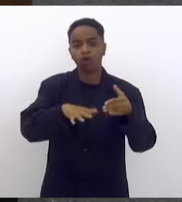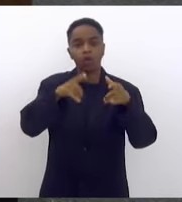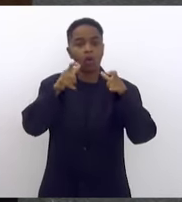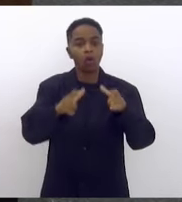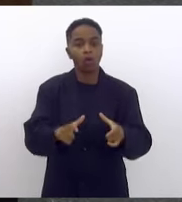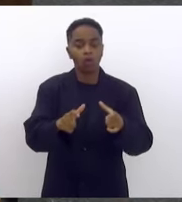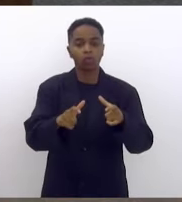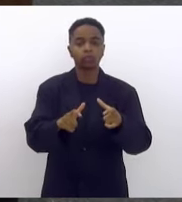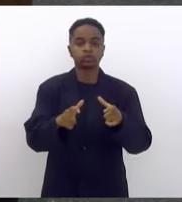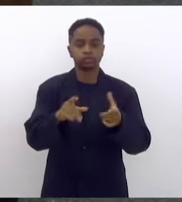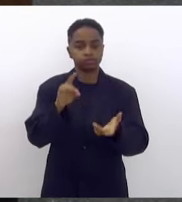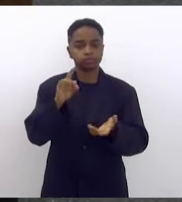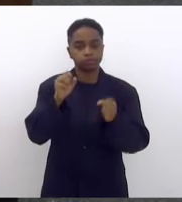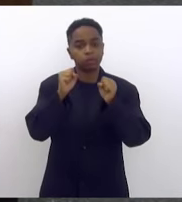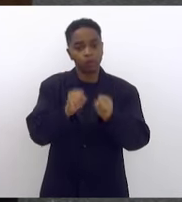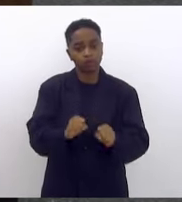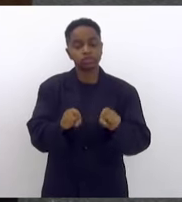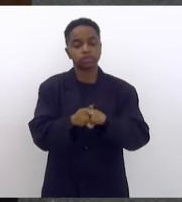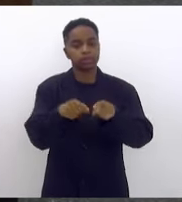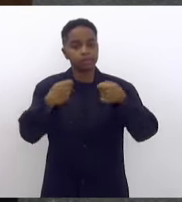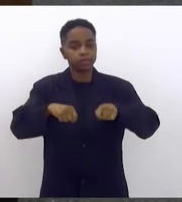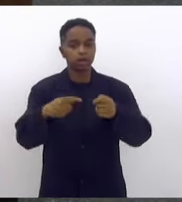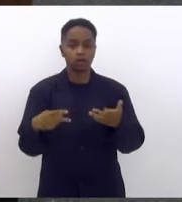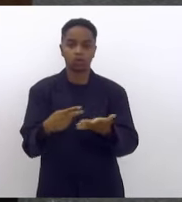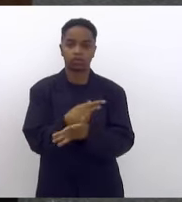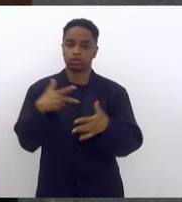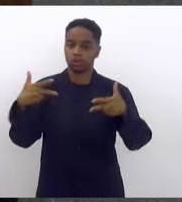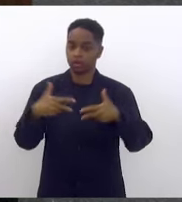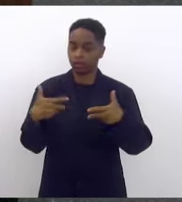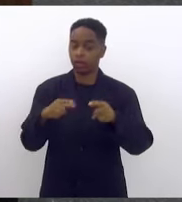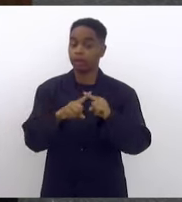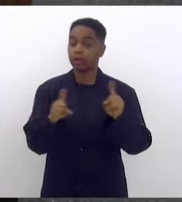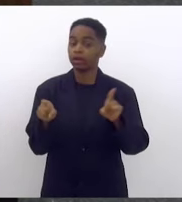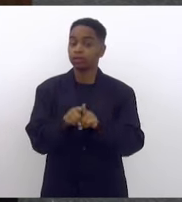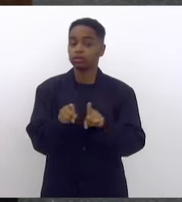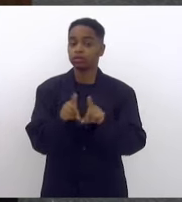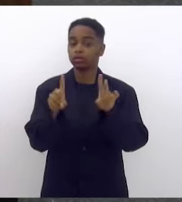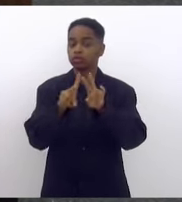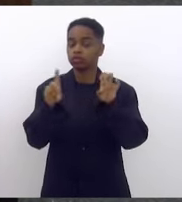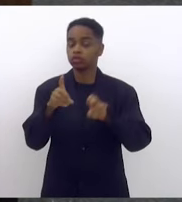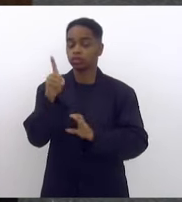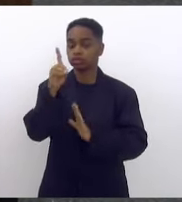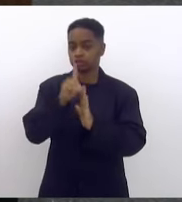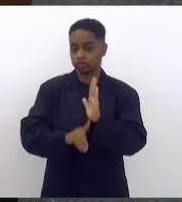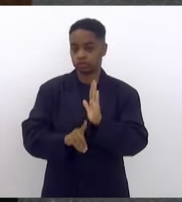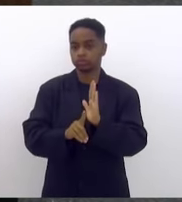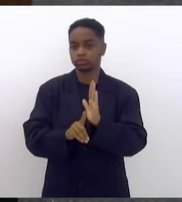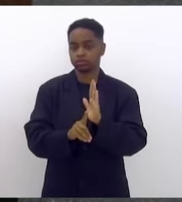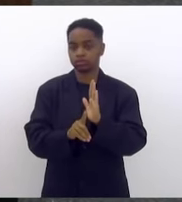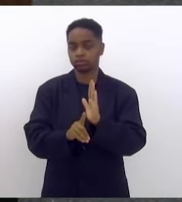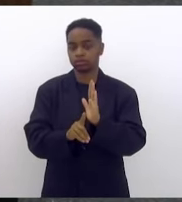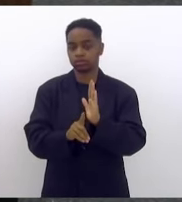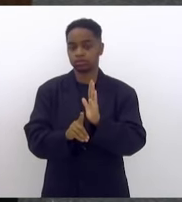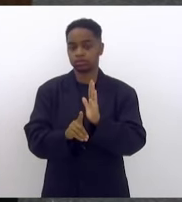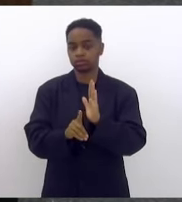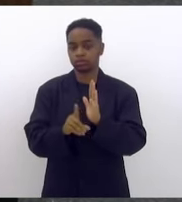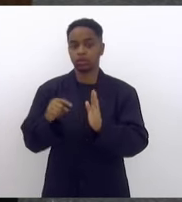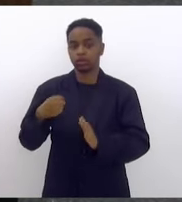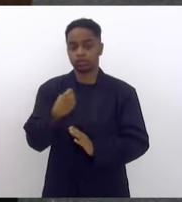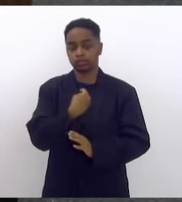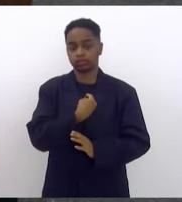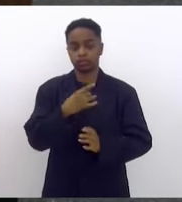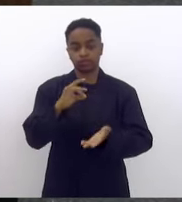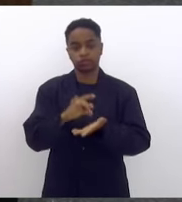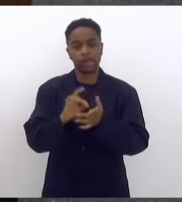hip-hop pode e deve acontecer, mas é sobre o direito, né, da gente